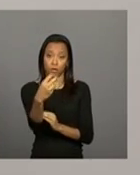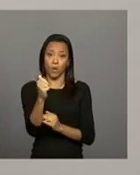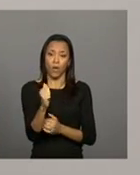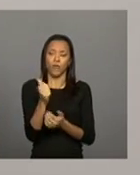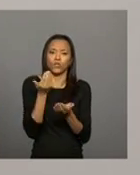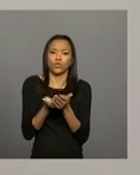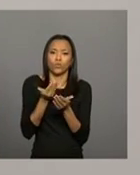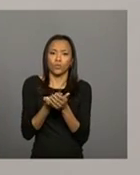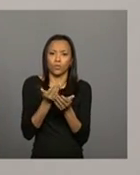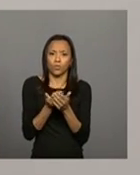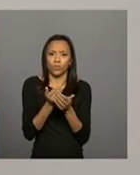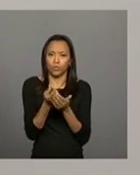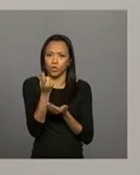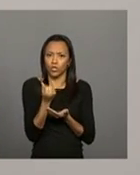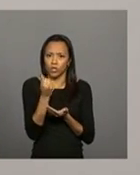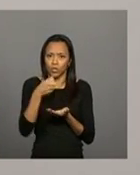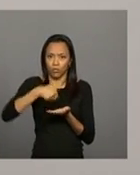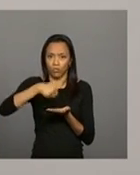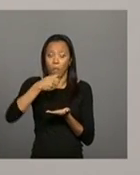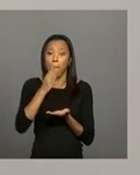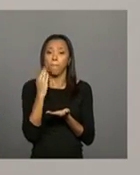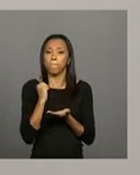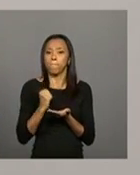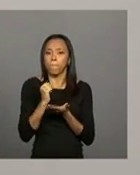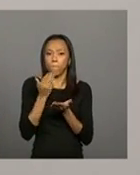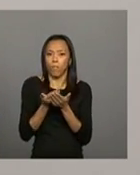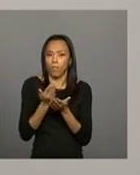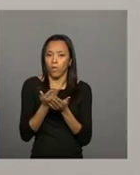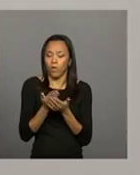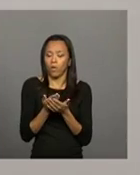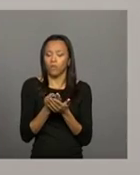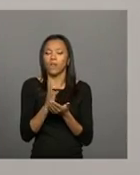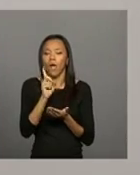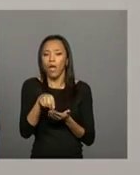do ProUni são ocupadas por mulheres.